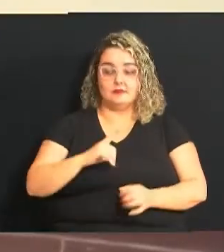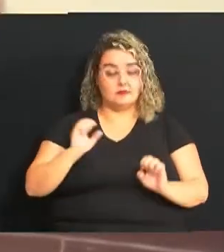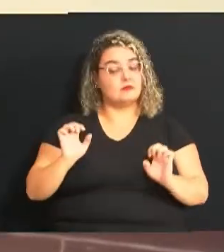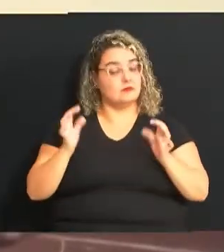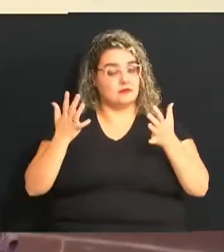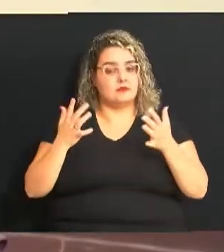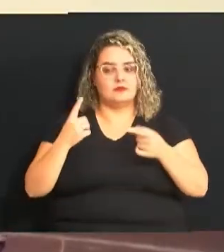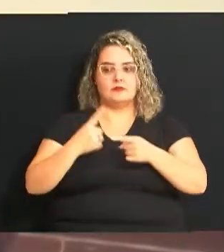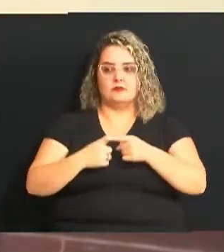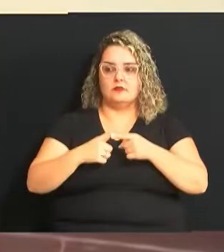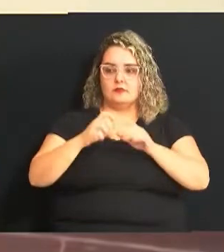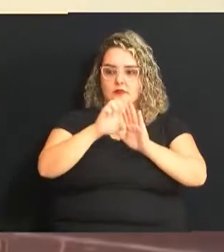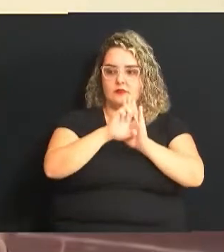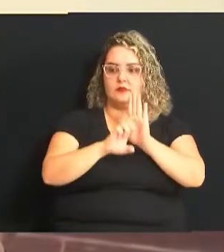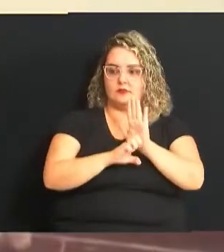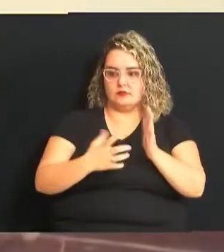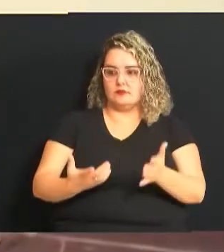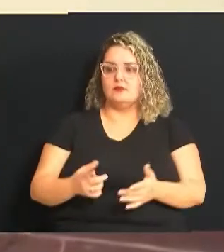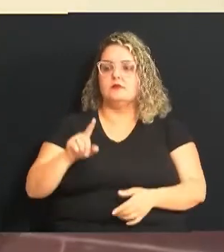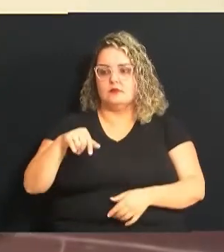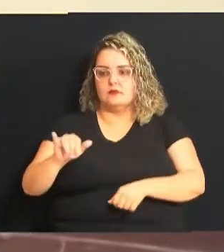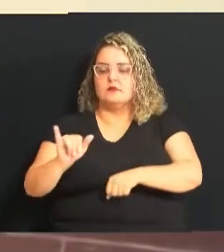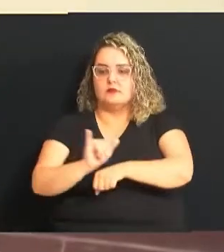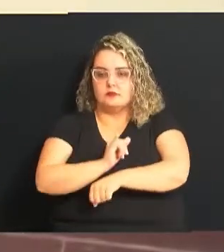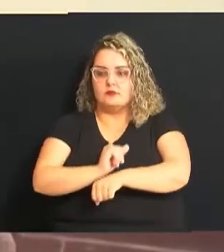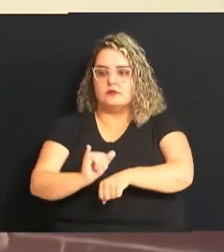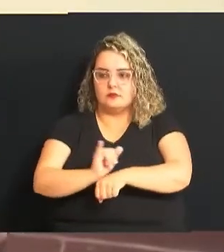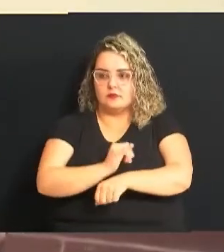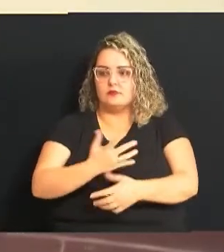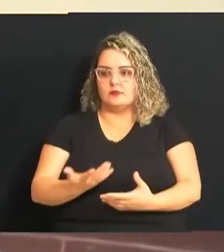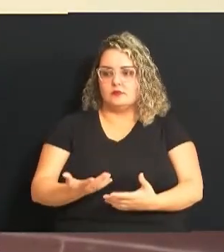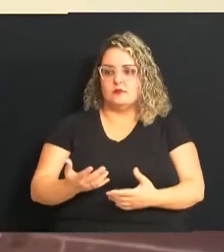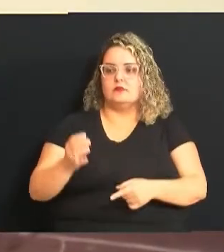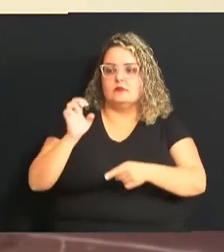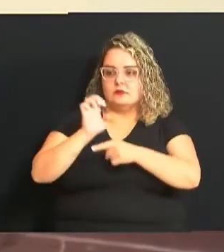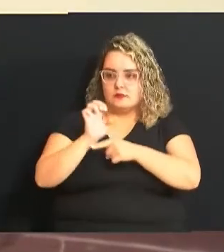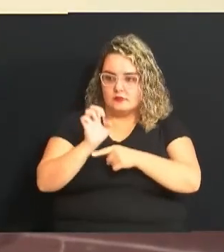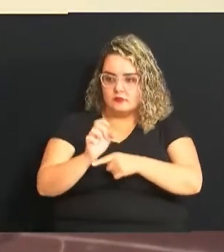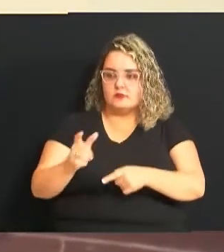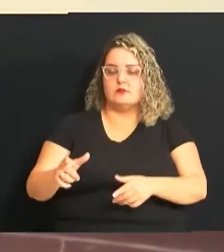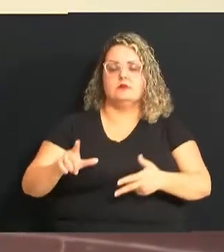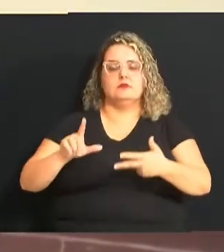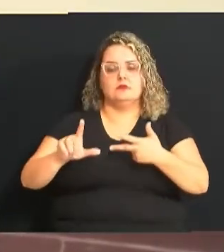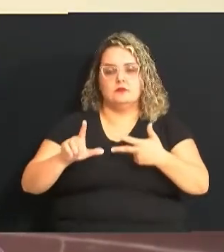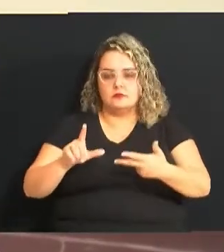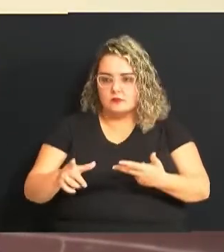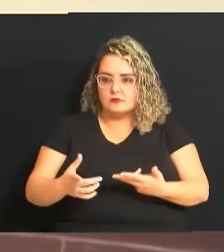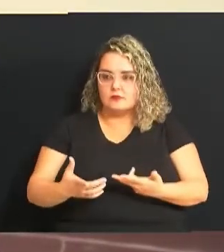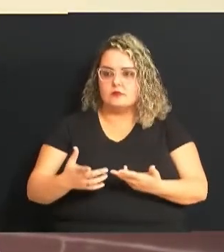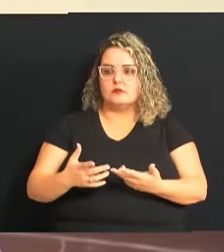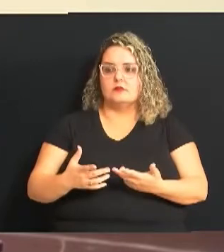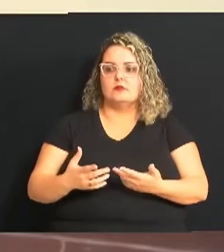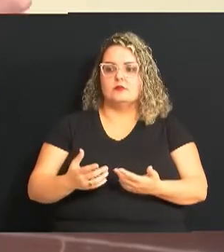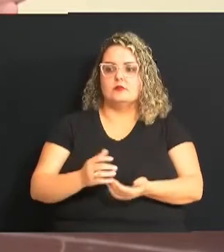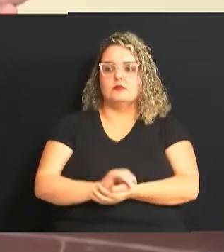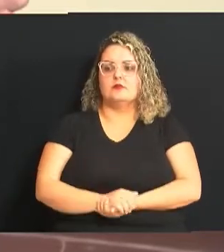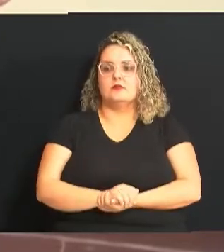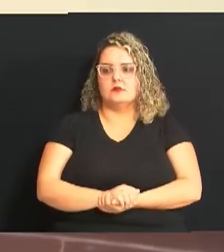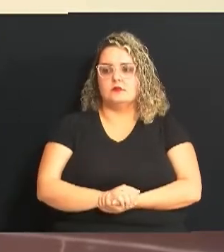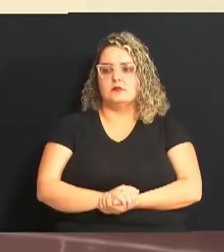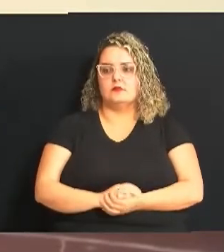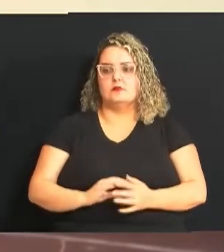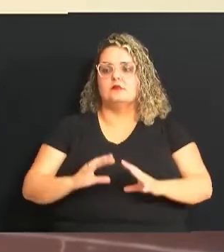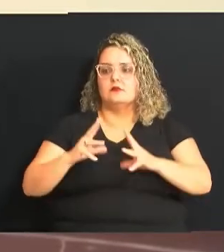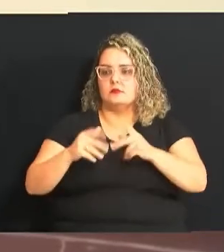o Estatuto é um instrumento do Estado legislativo que coloque ali todos